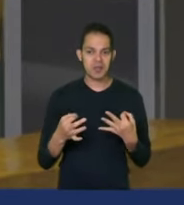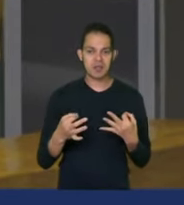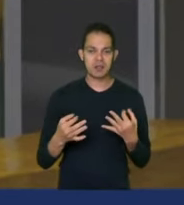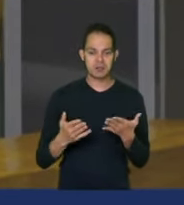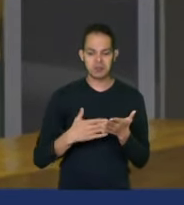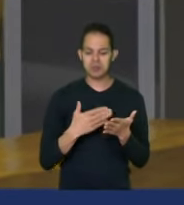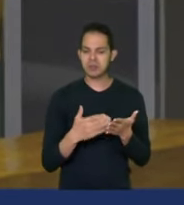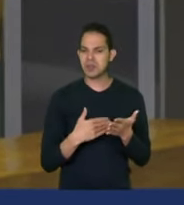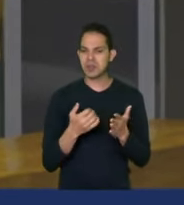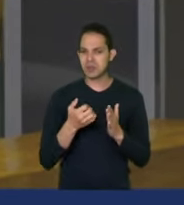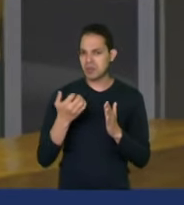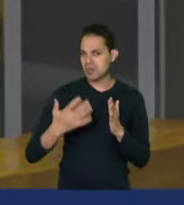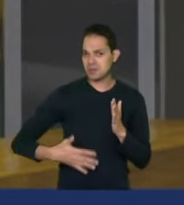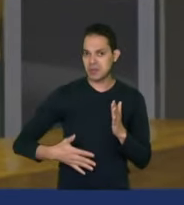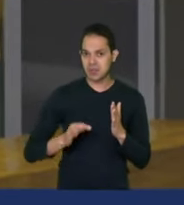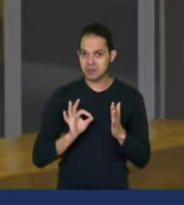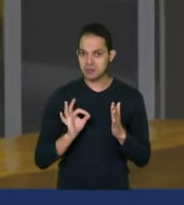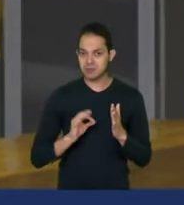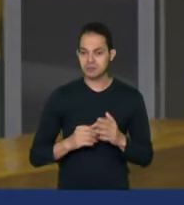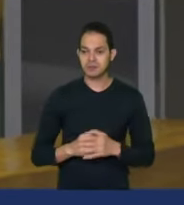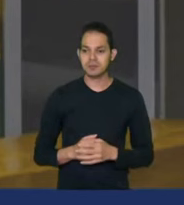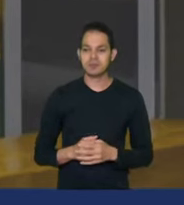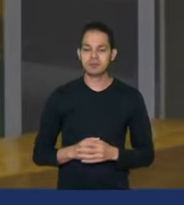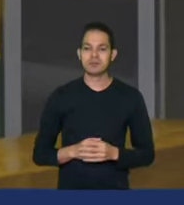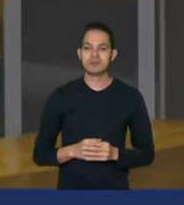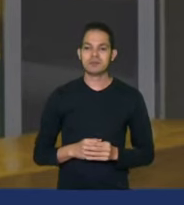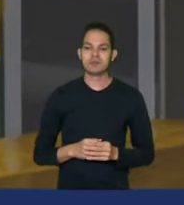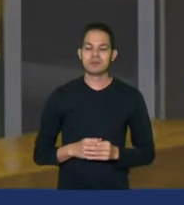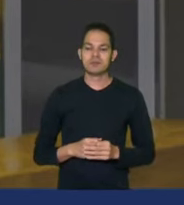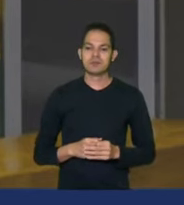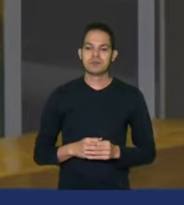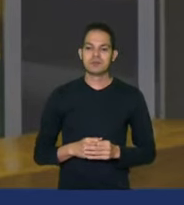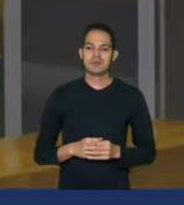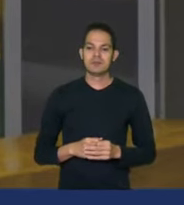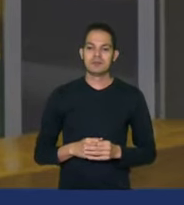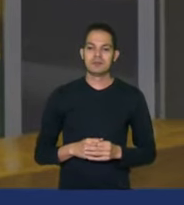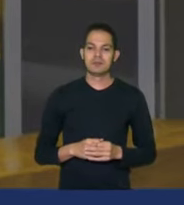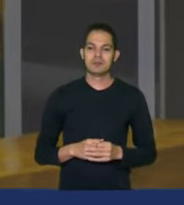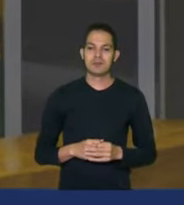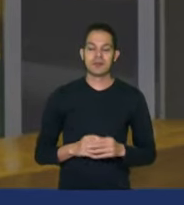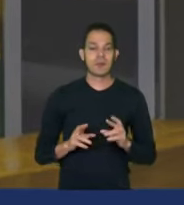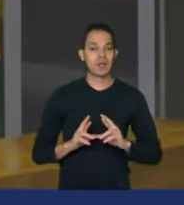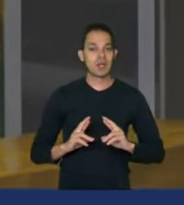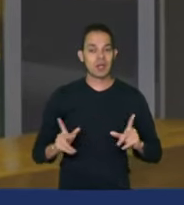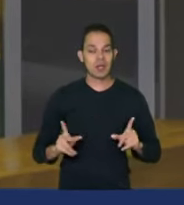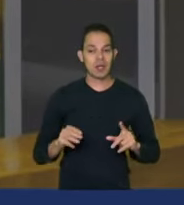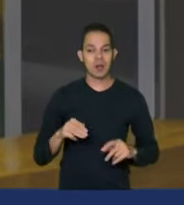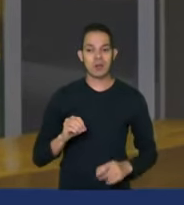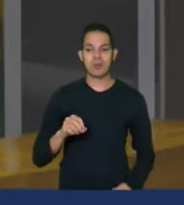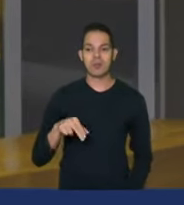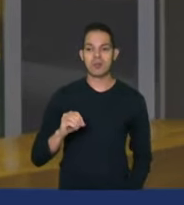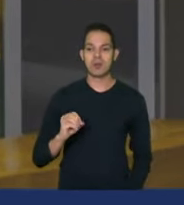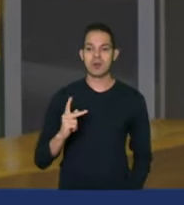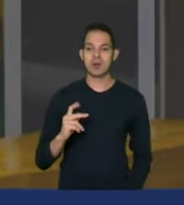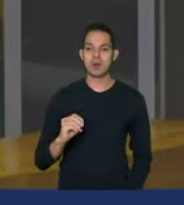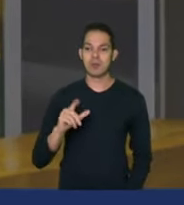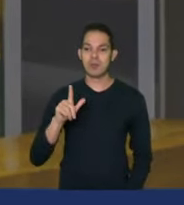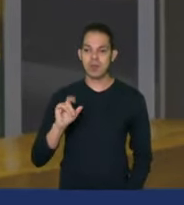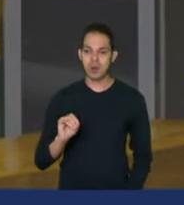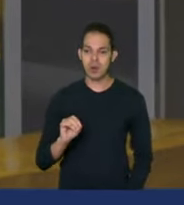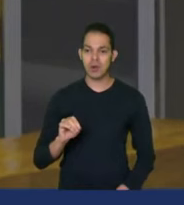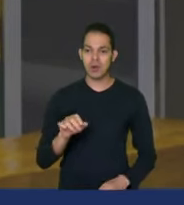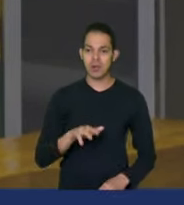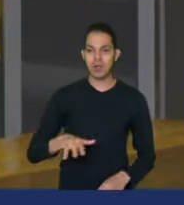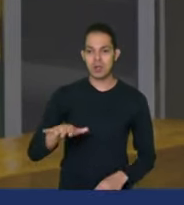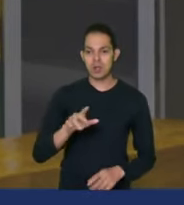economia. Na verdade, ela é diferente e esse poder de monopólio, esse poder de mercado,